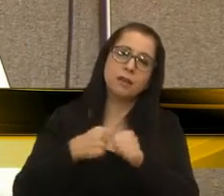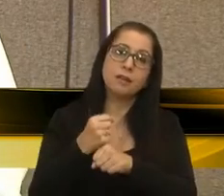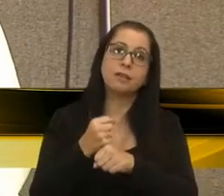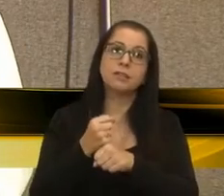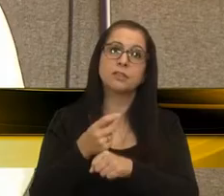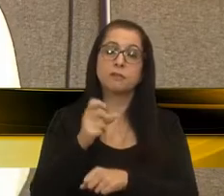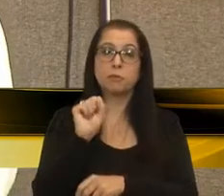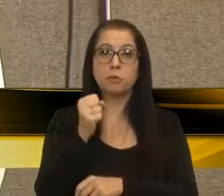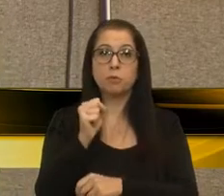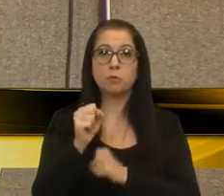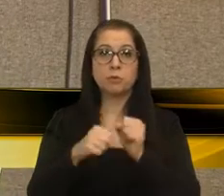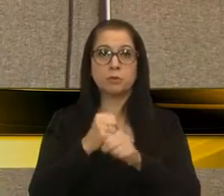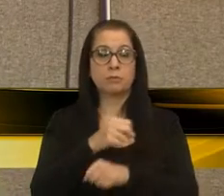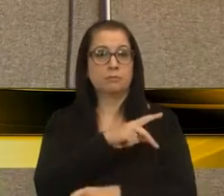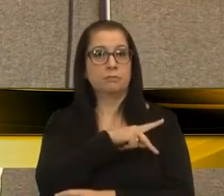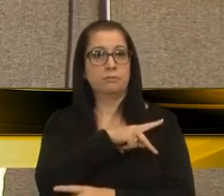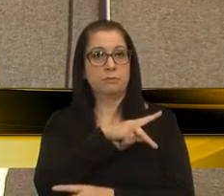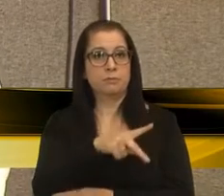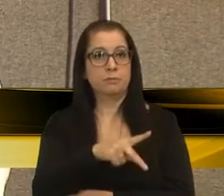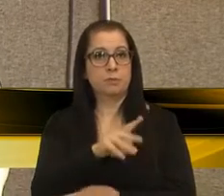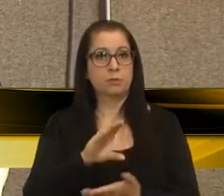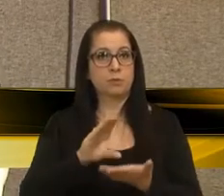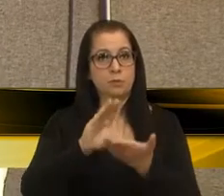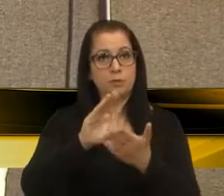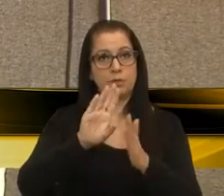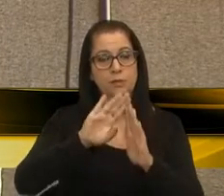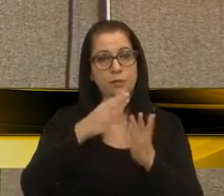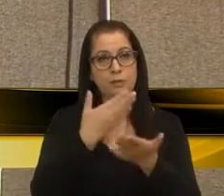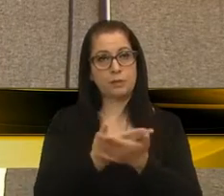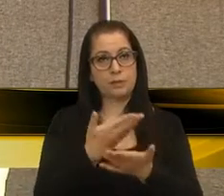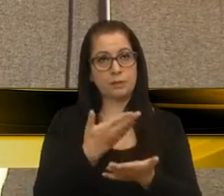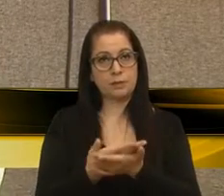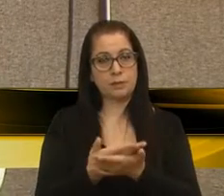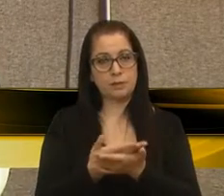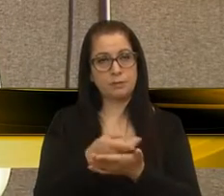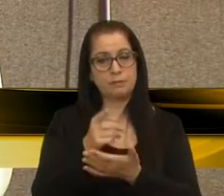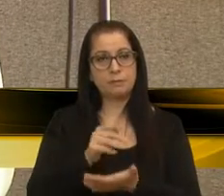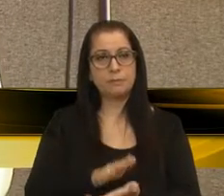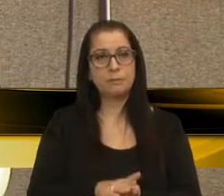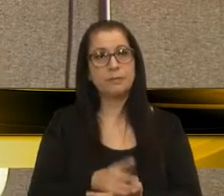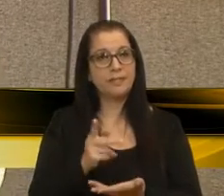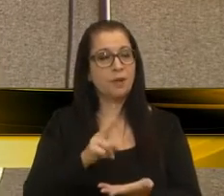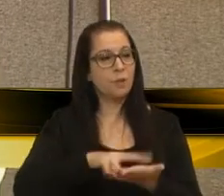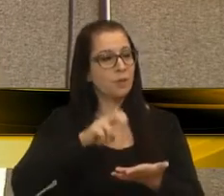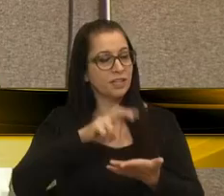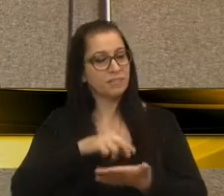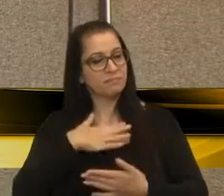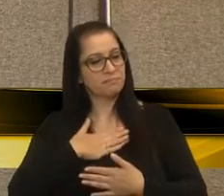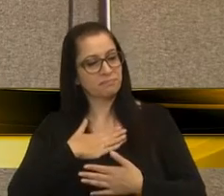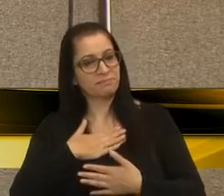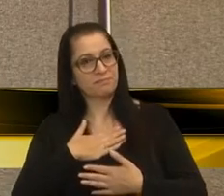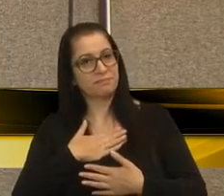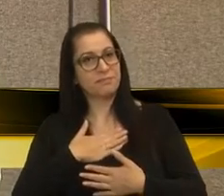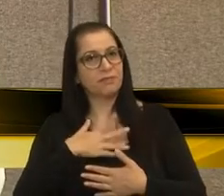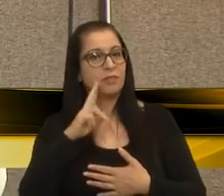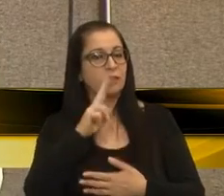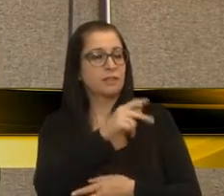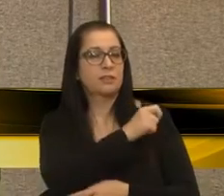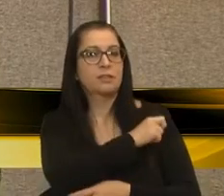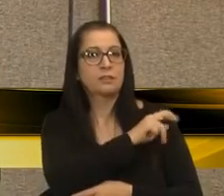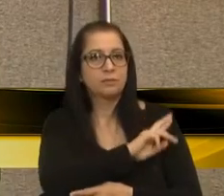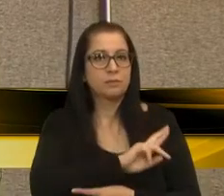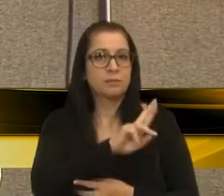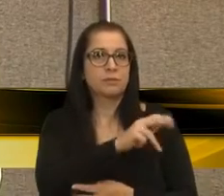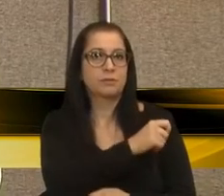por 8 anos presidente do Conselho Escolar da Escola Melvin Jones. Então, alegria muito grande ver que tem aluno aqui que representa